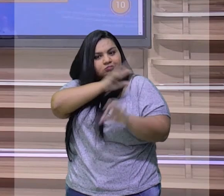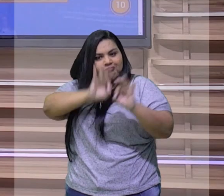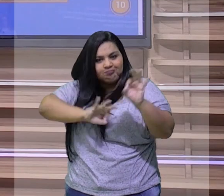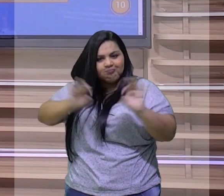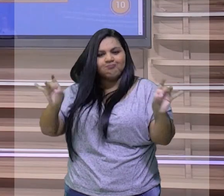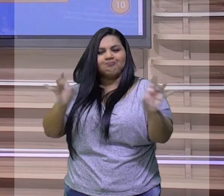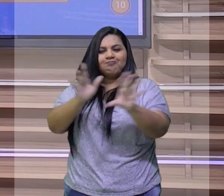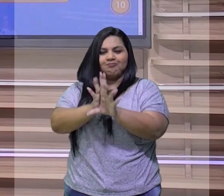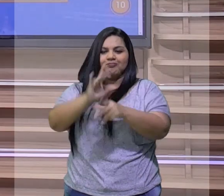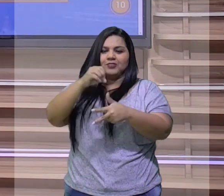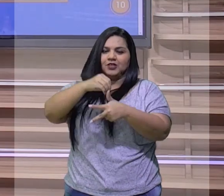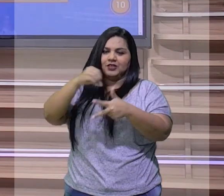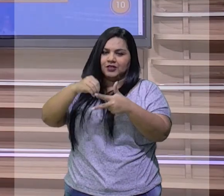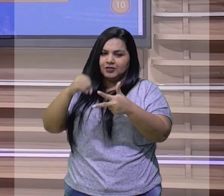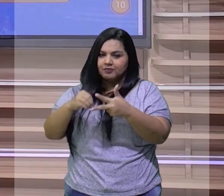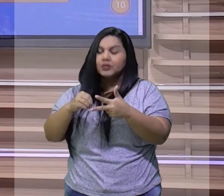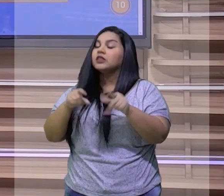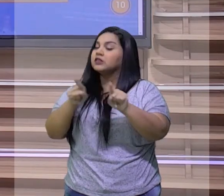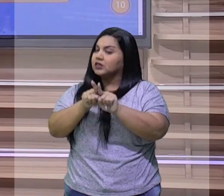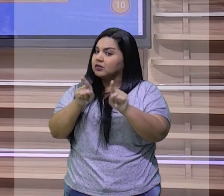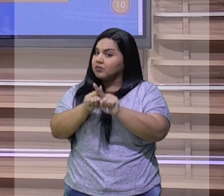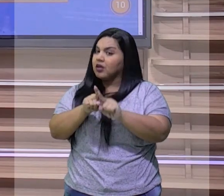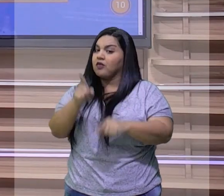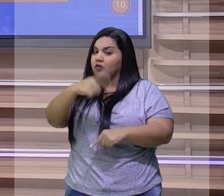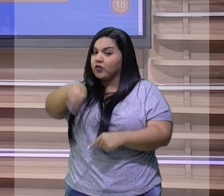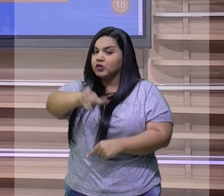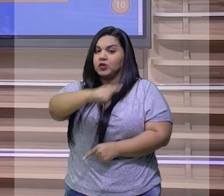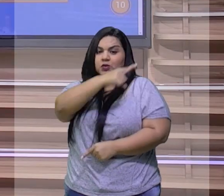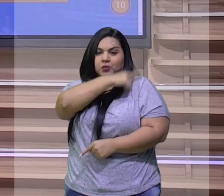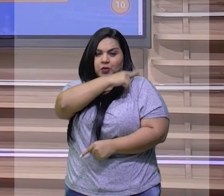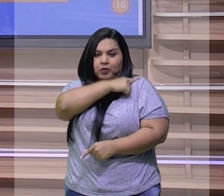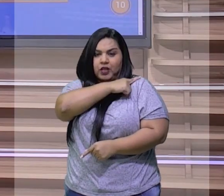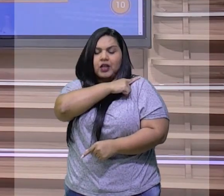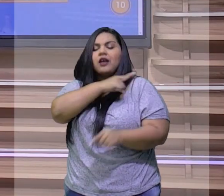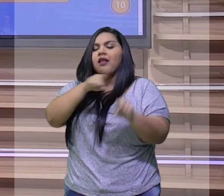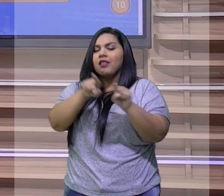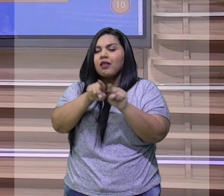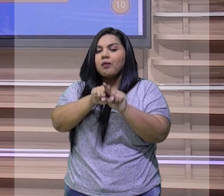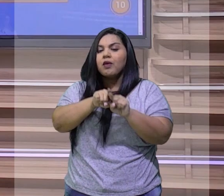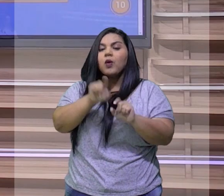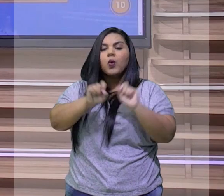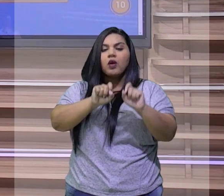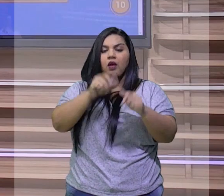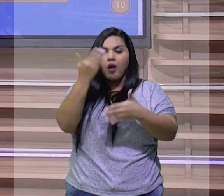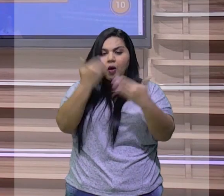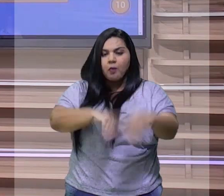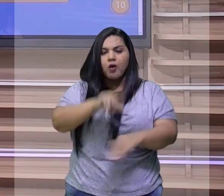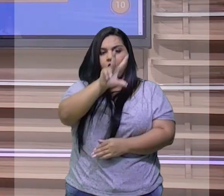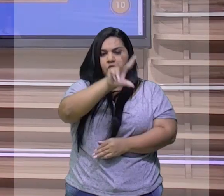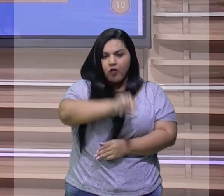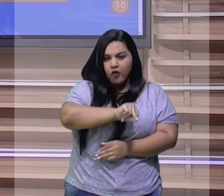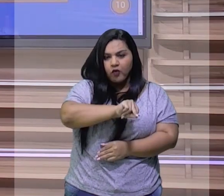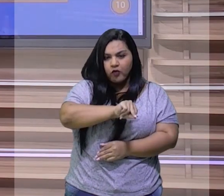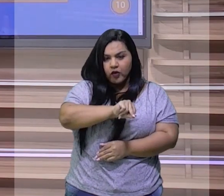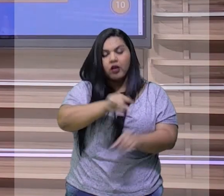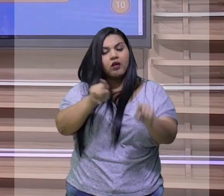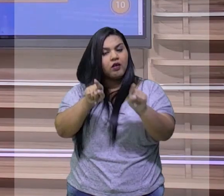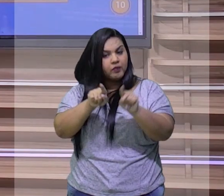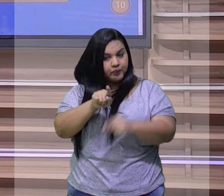a prova no final do ano, que é a prova da UFAM, né? O PSC, e também da UEA, que é o CIS, né?